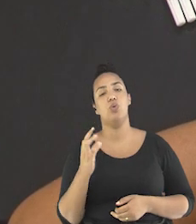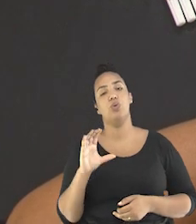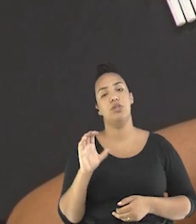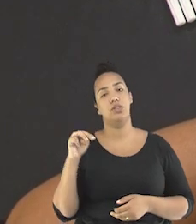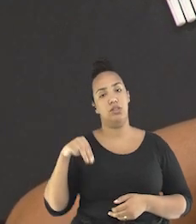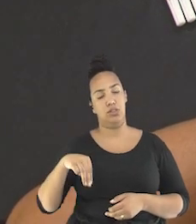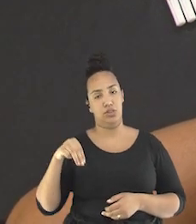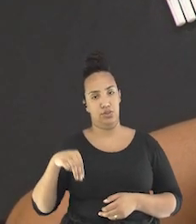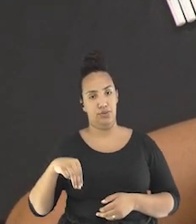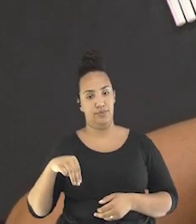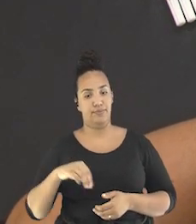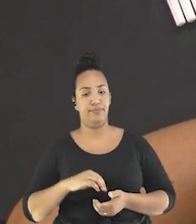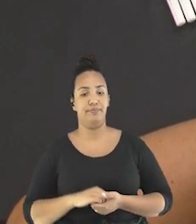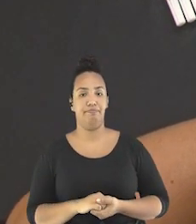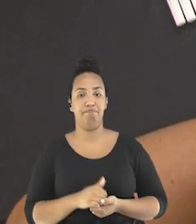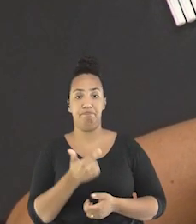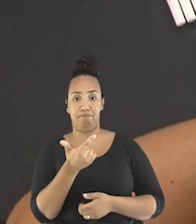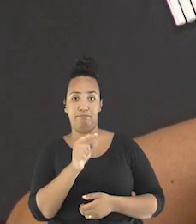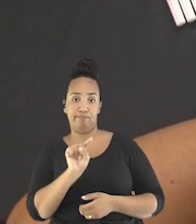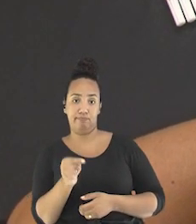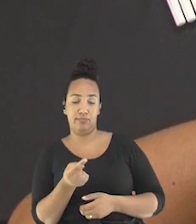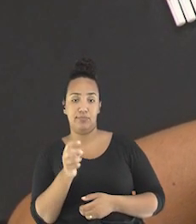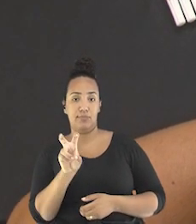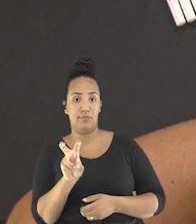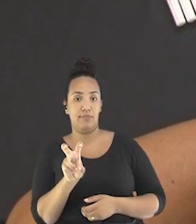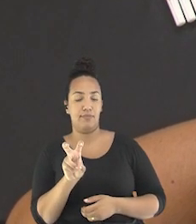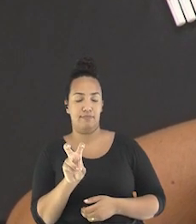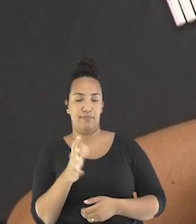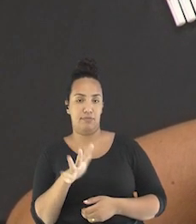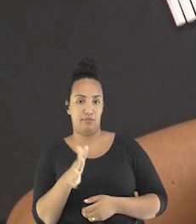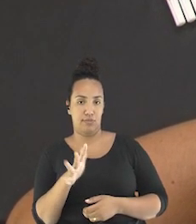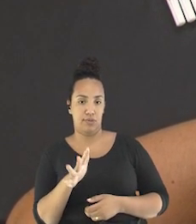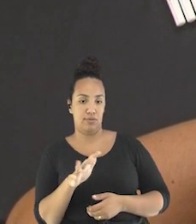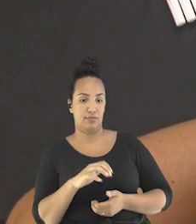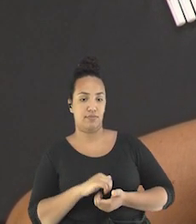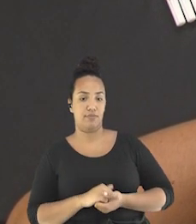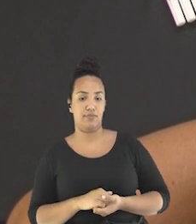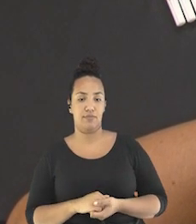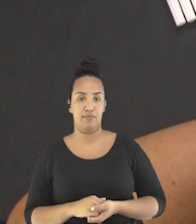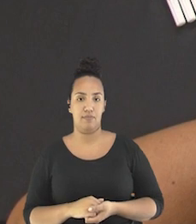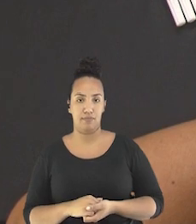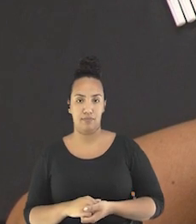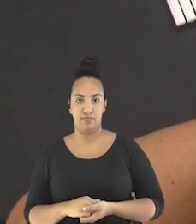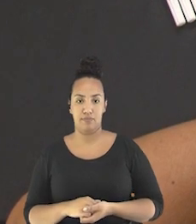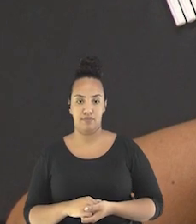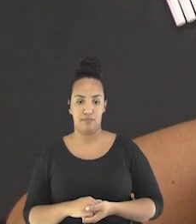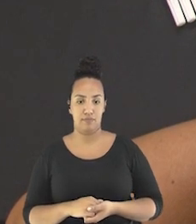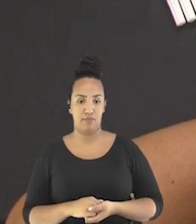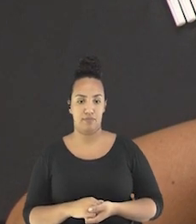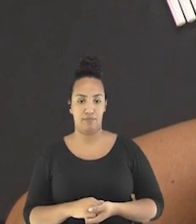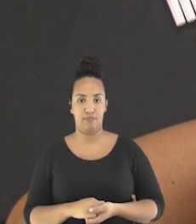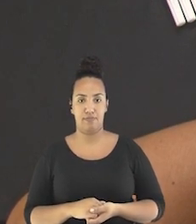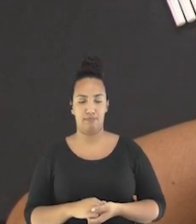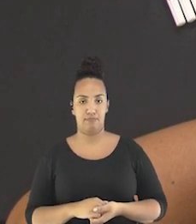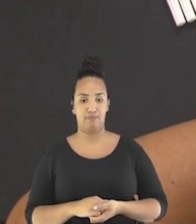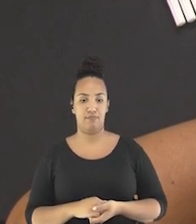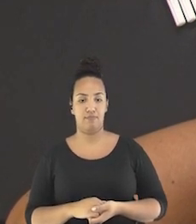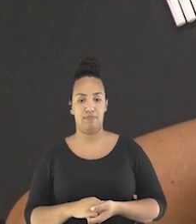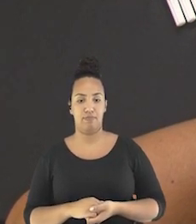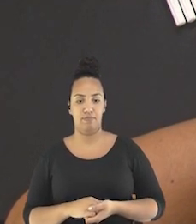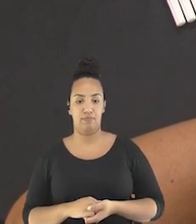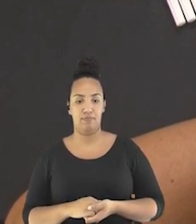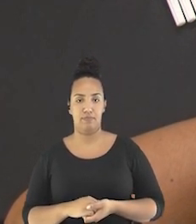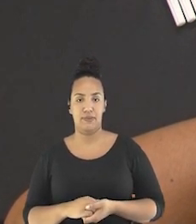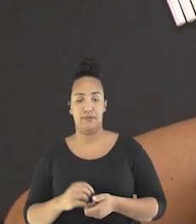Mais ou menos 2 centímetros, 2,5 centímetros. Vamos colocar 2,5 centímetros. 2